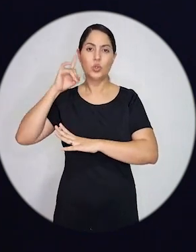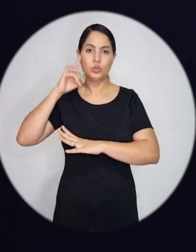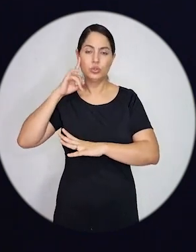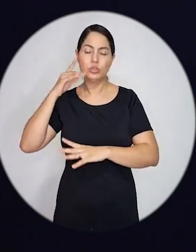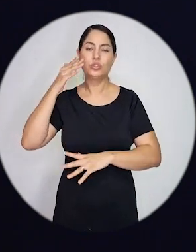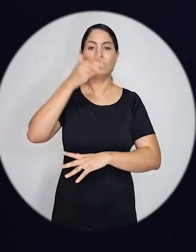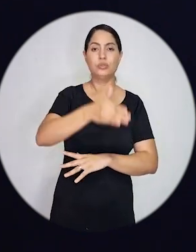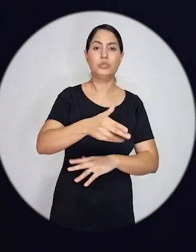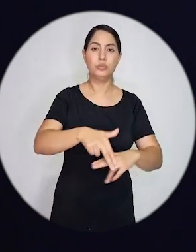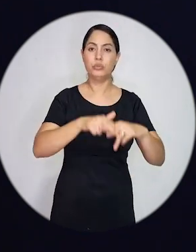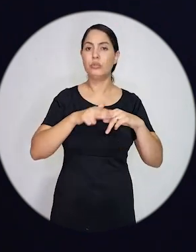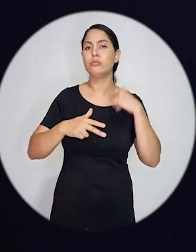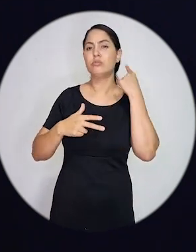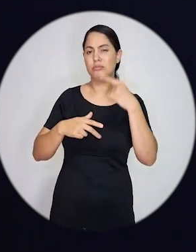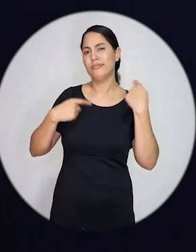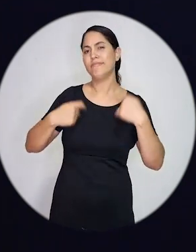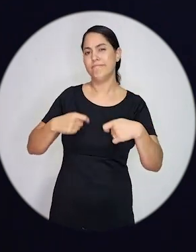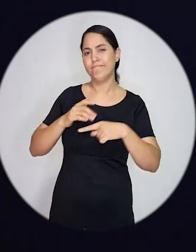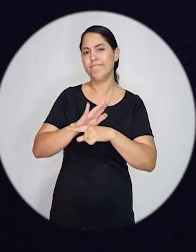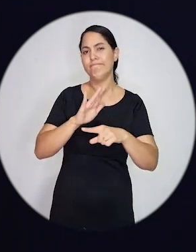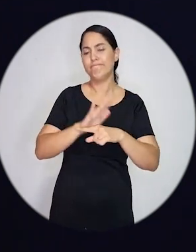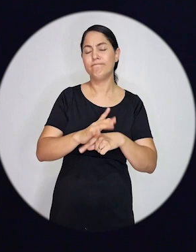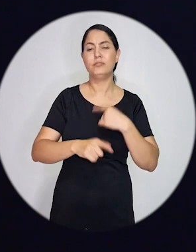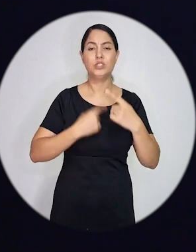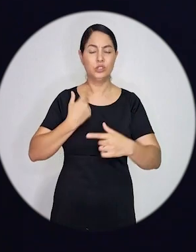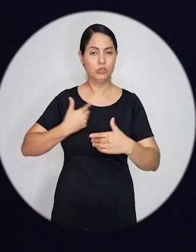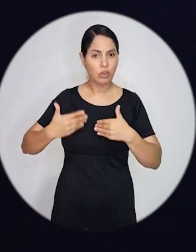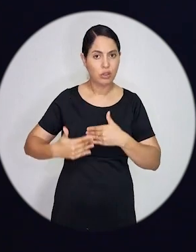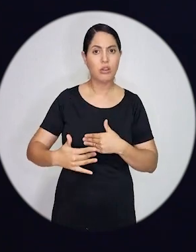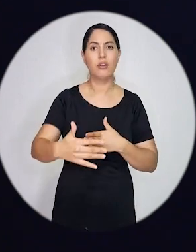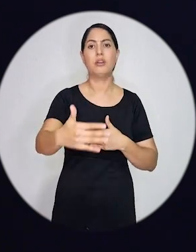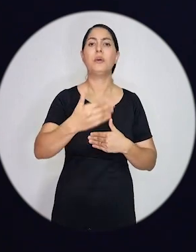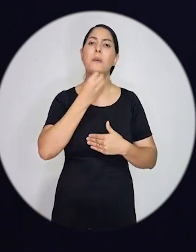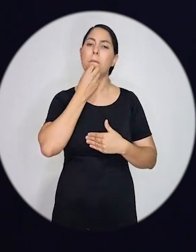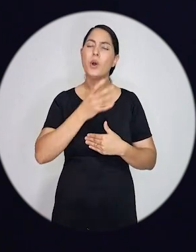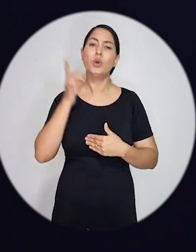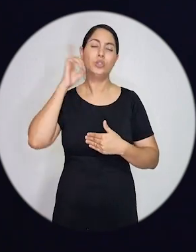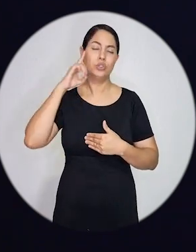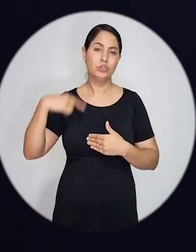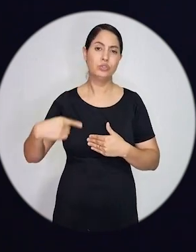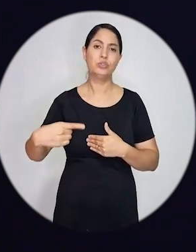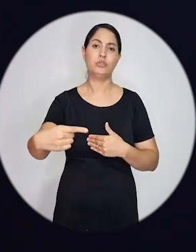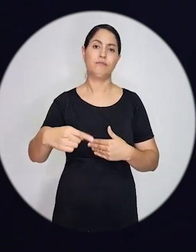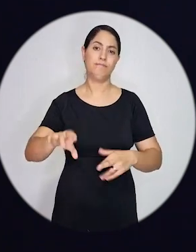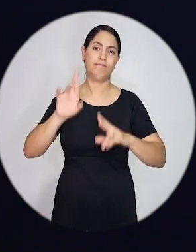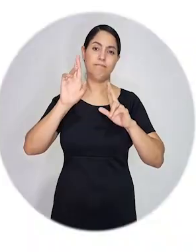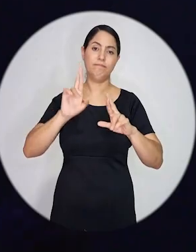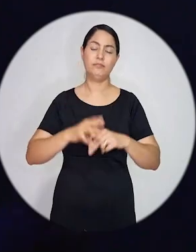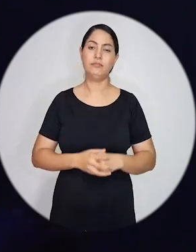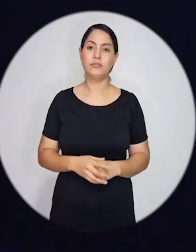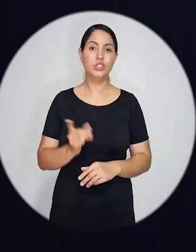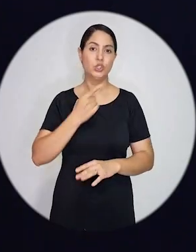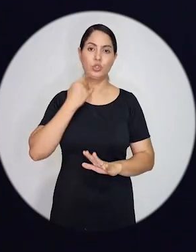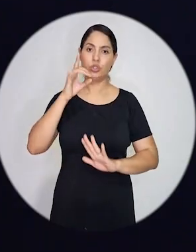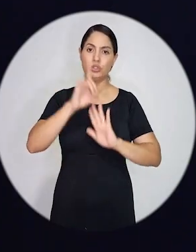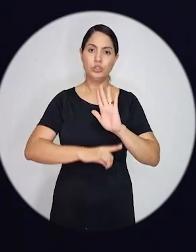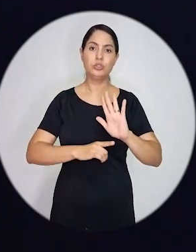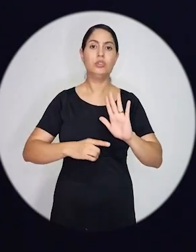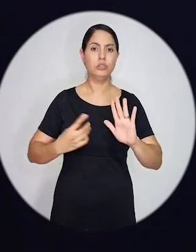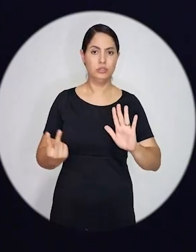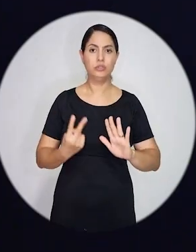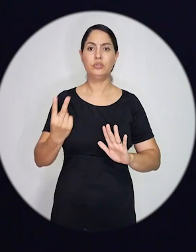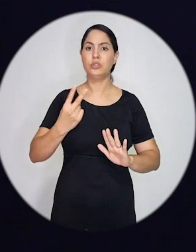de casa todos os dias, atendendo os clamores da advocacia para que nós tenhamos dias mais candentes na advocacia. Prerrogativas é o que